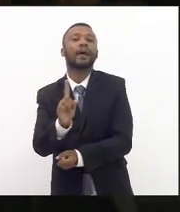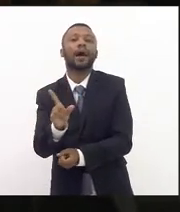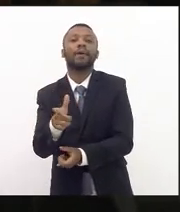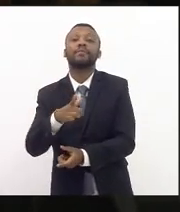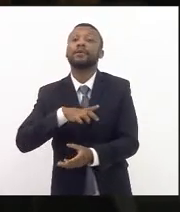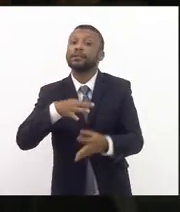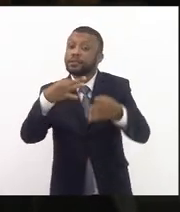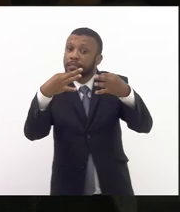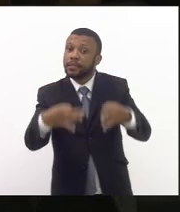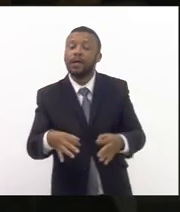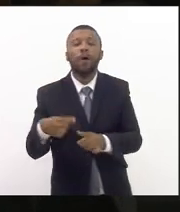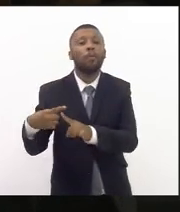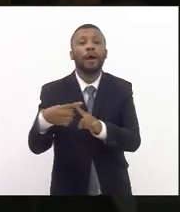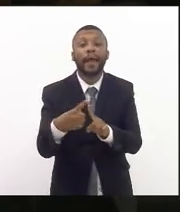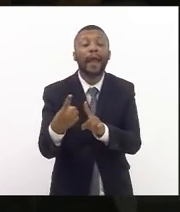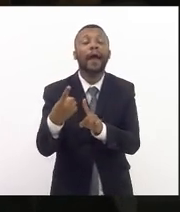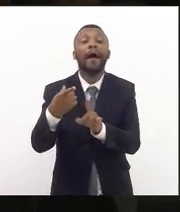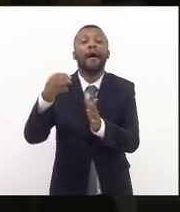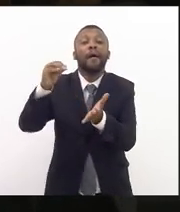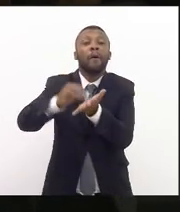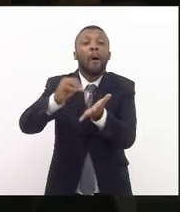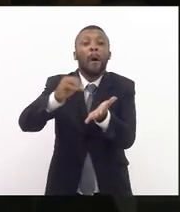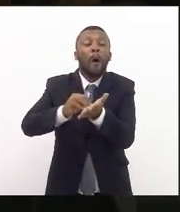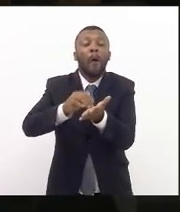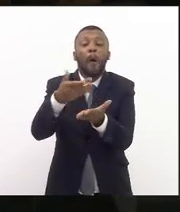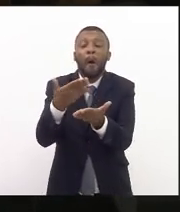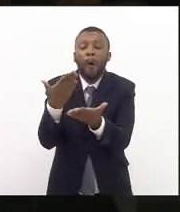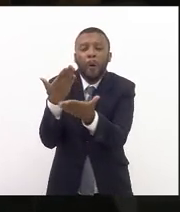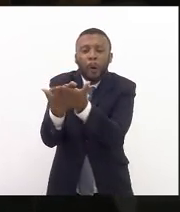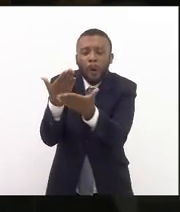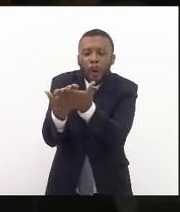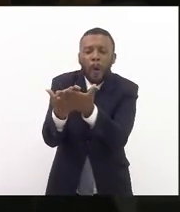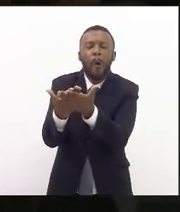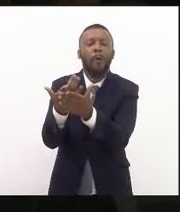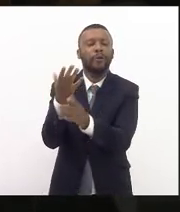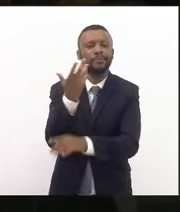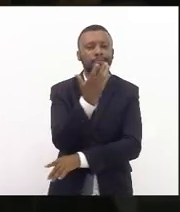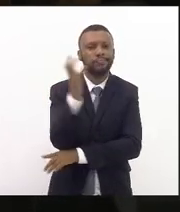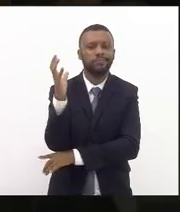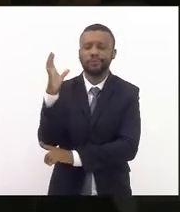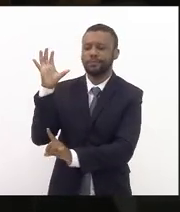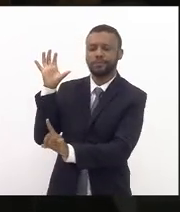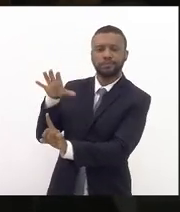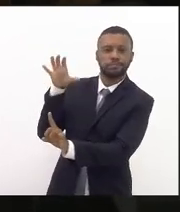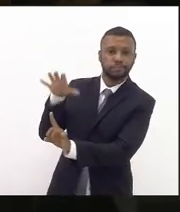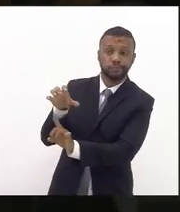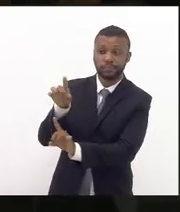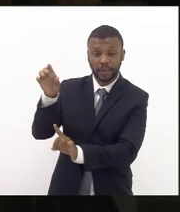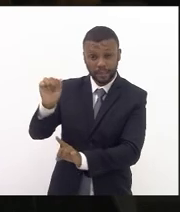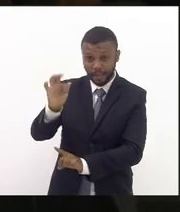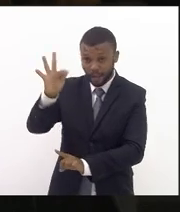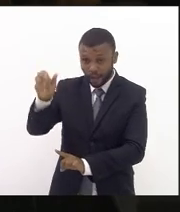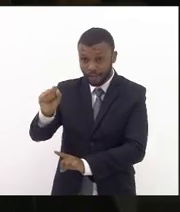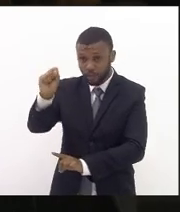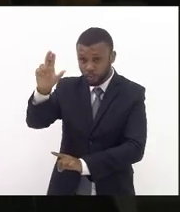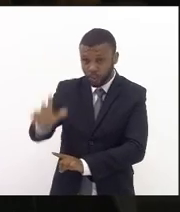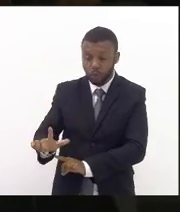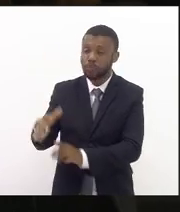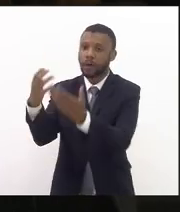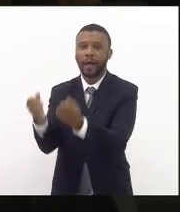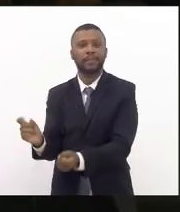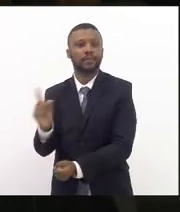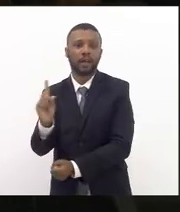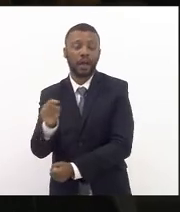Justamente porque não foram feitos estudos de impacto ambiental e lá não aceitaram, não. Ora, isso aqui não é